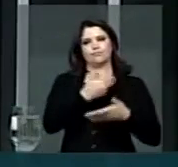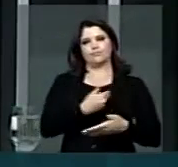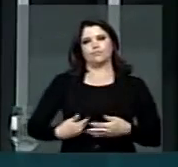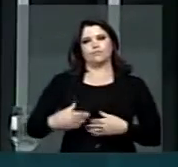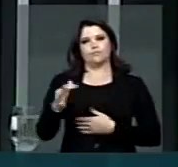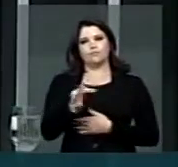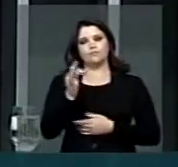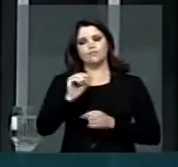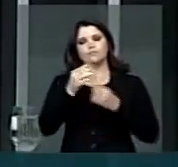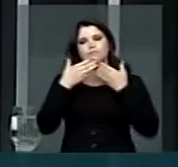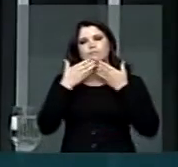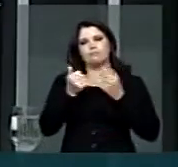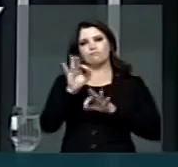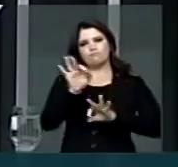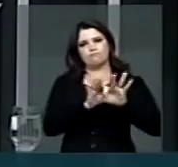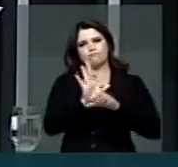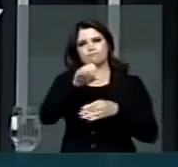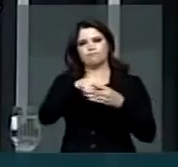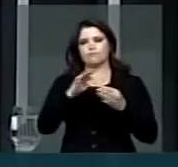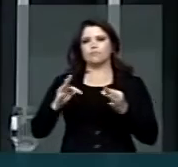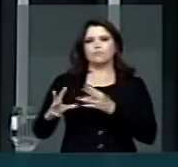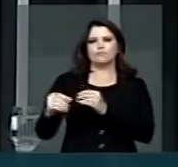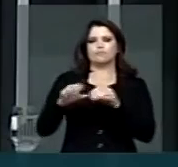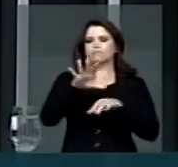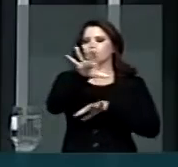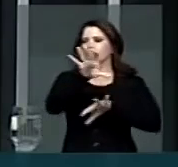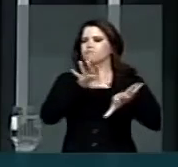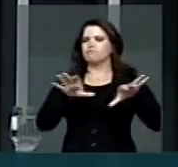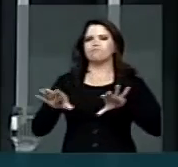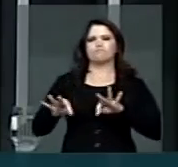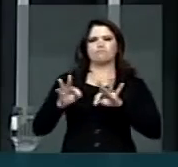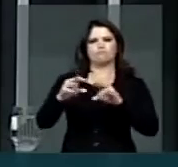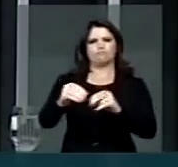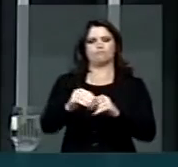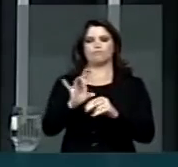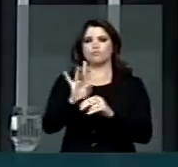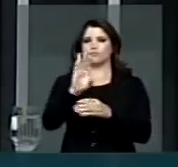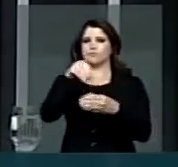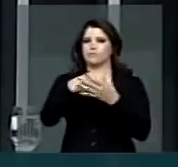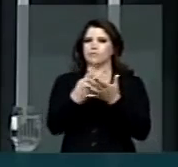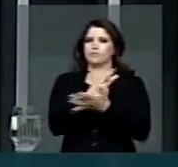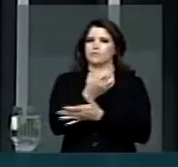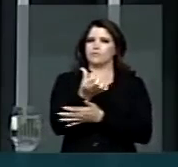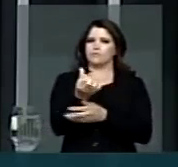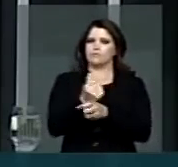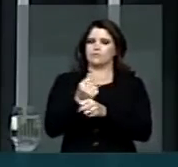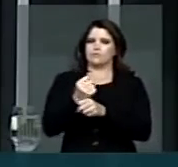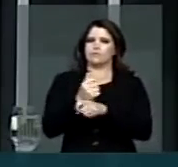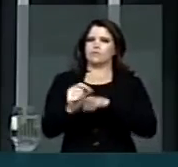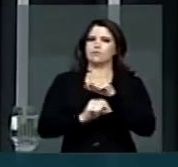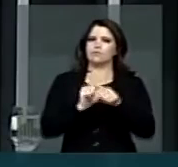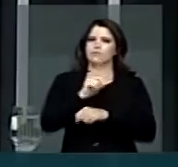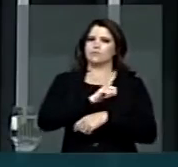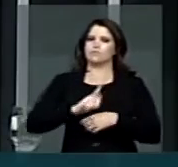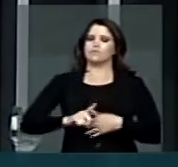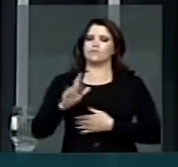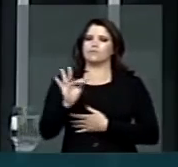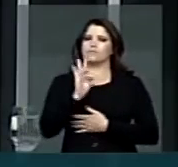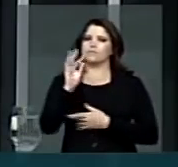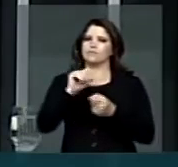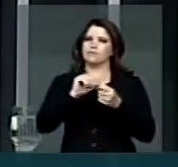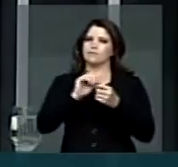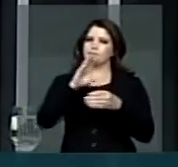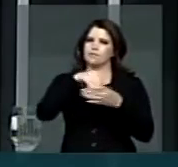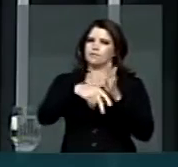federal em melhorar a infraestrutura de todas as regiões. Somente nos últimos 6 anos, o governo federal implantou na